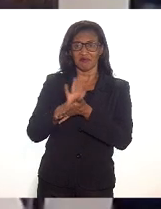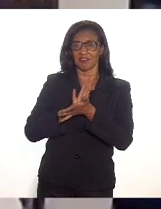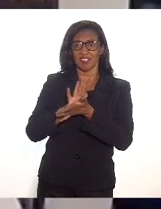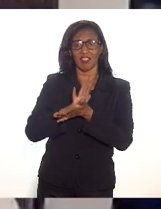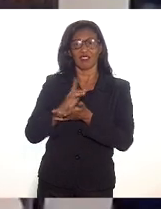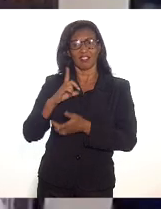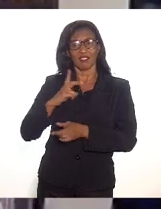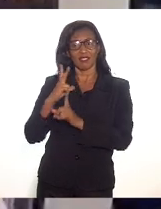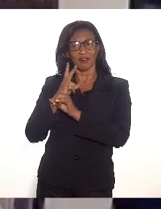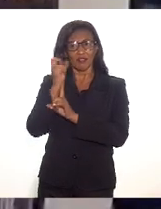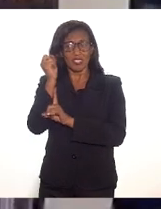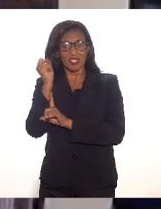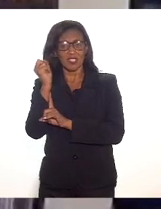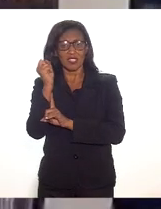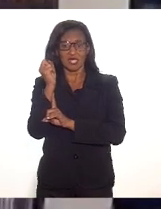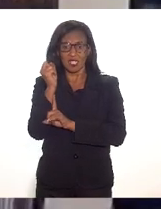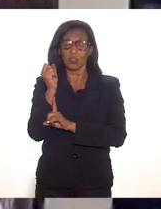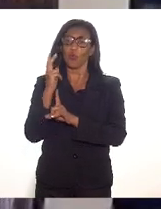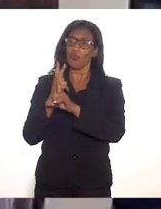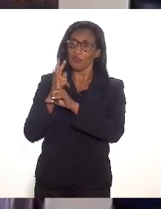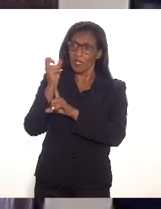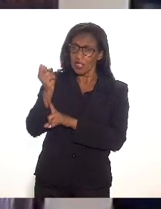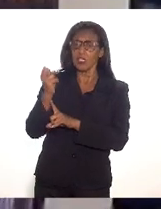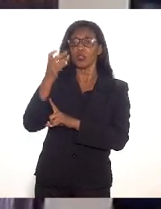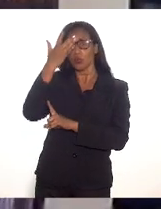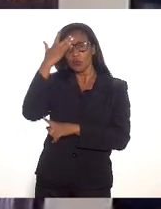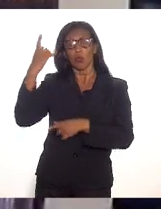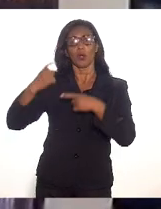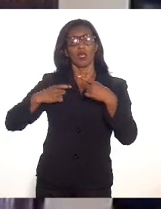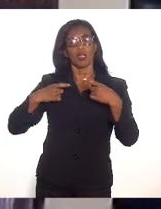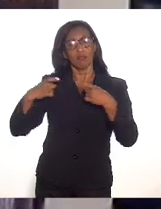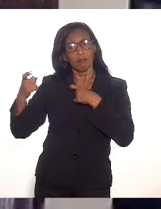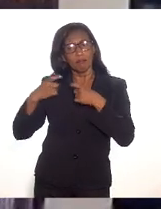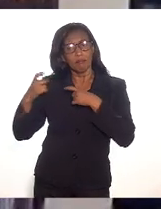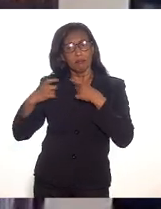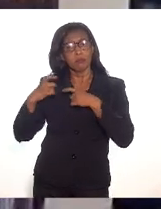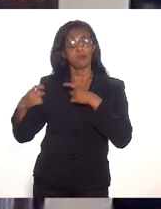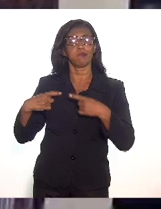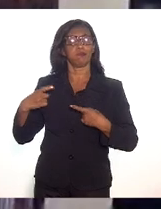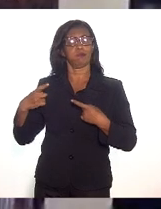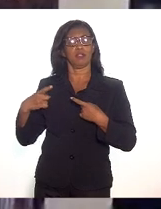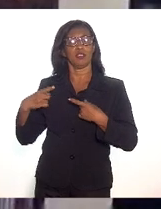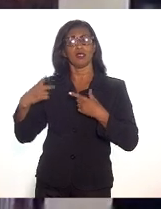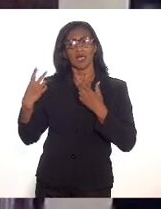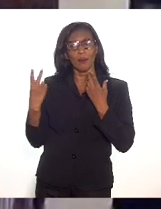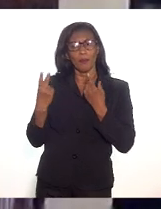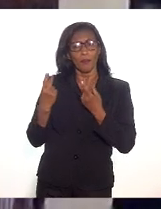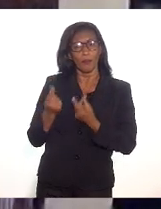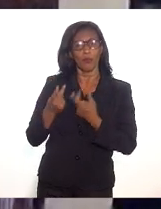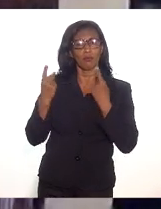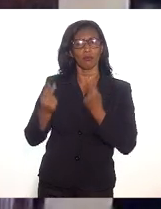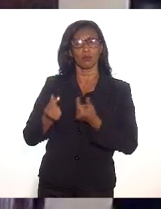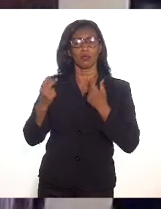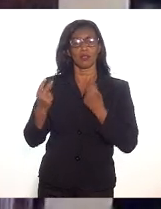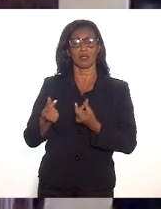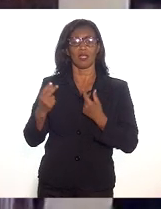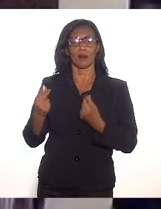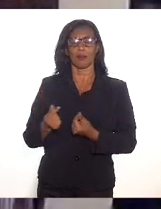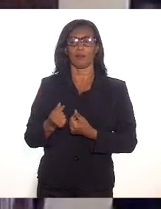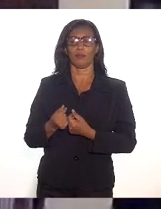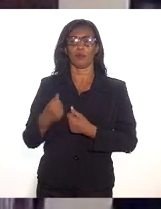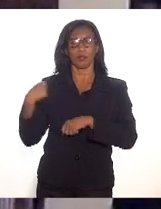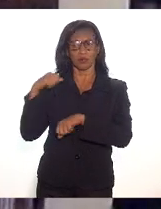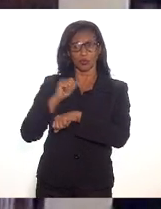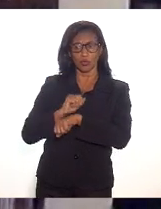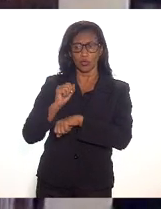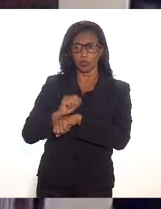vencedor. Vencedores aqueles que brigam, que lutam, que há muito tempo não abdicam de forma alguma